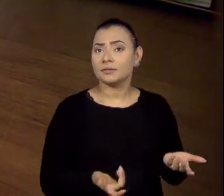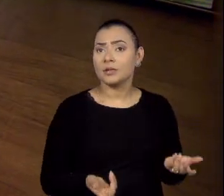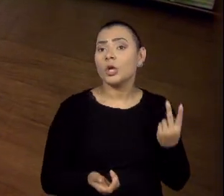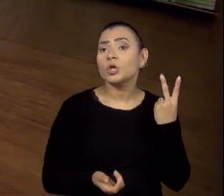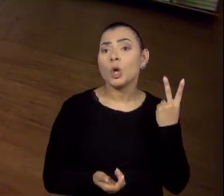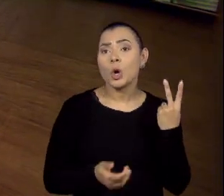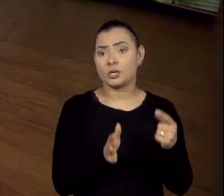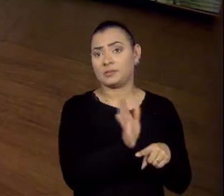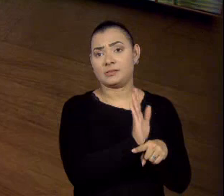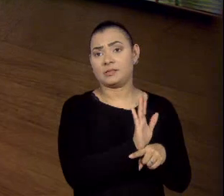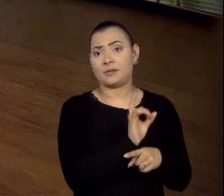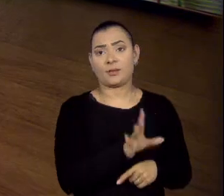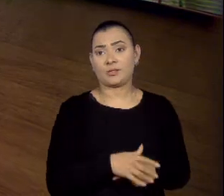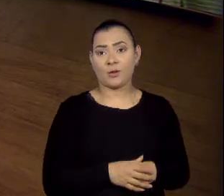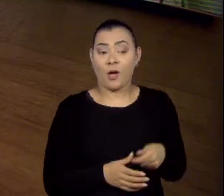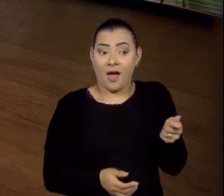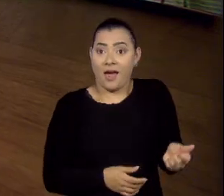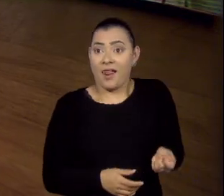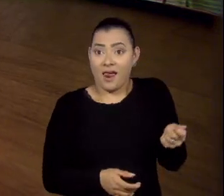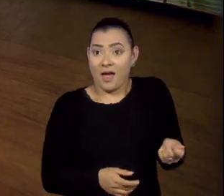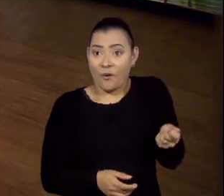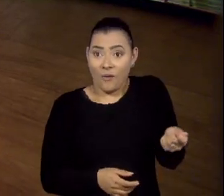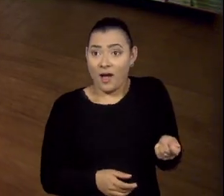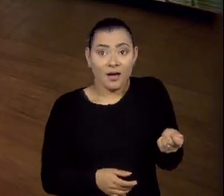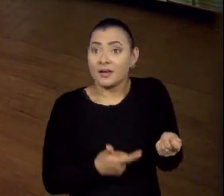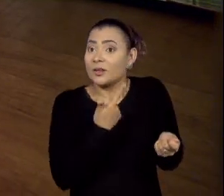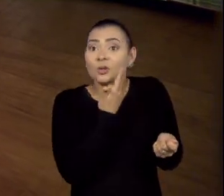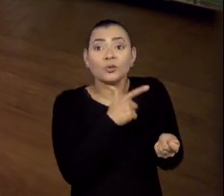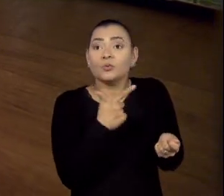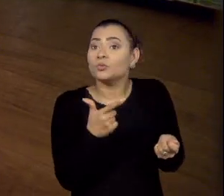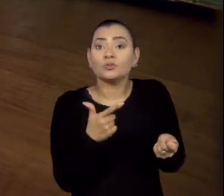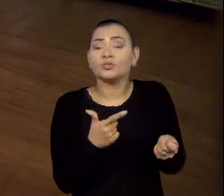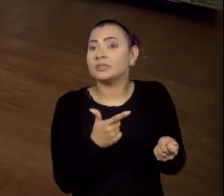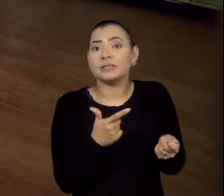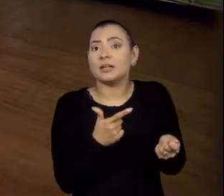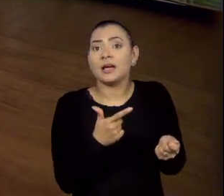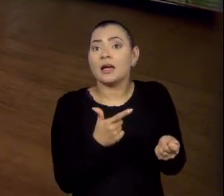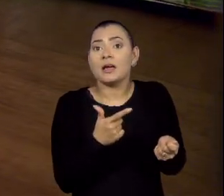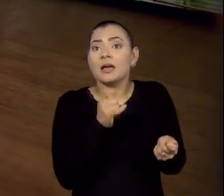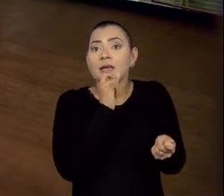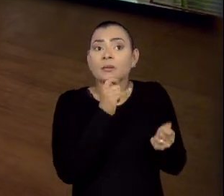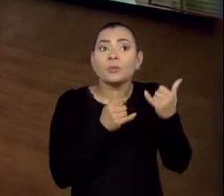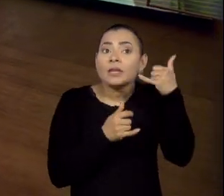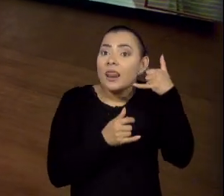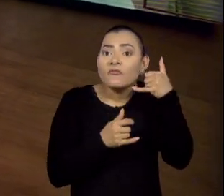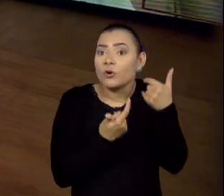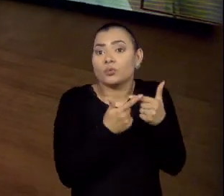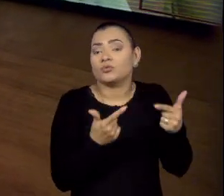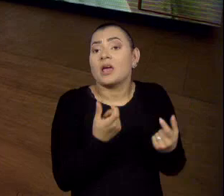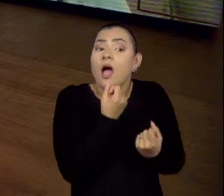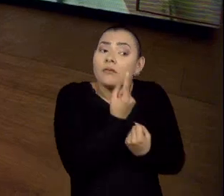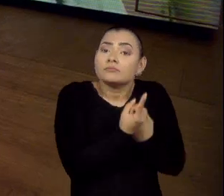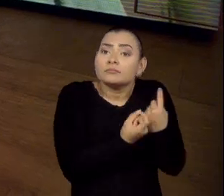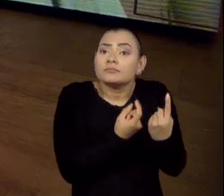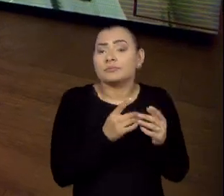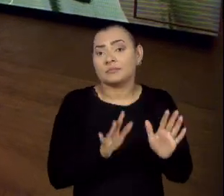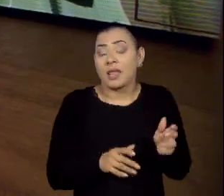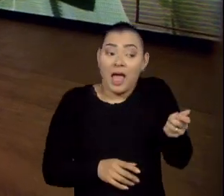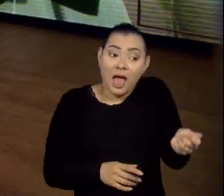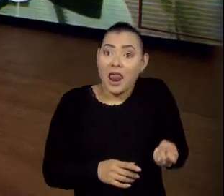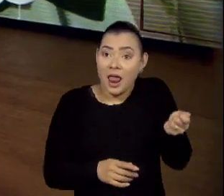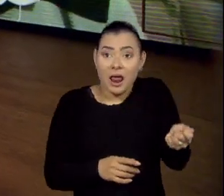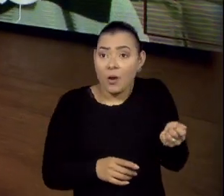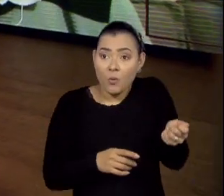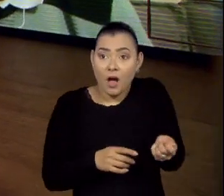cinemas. Araraquara não tinha nem telefone, tinha algumas linhas telefônicas. Araraquara